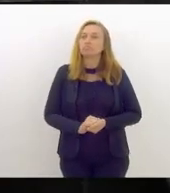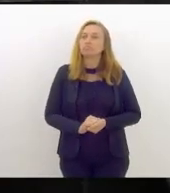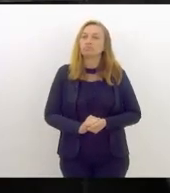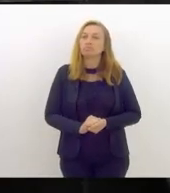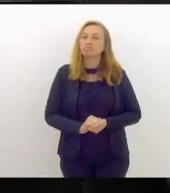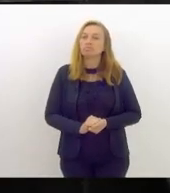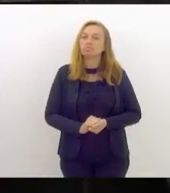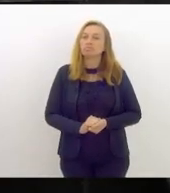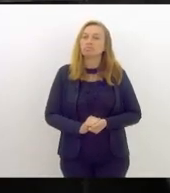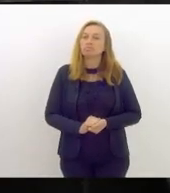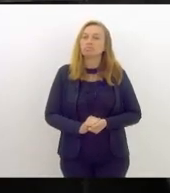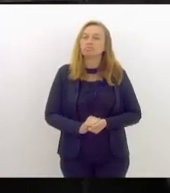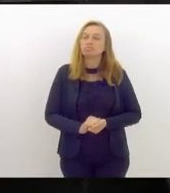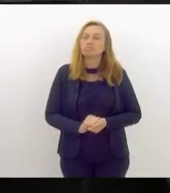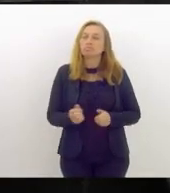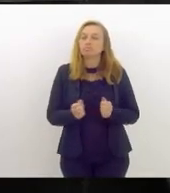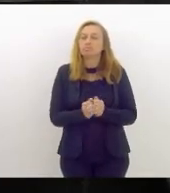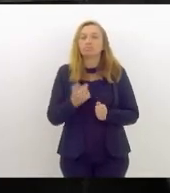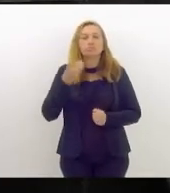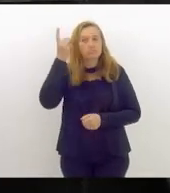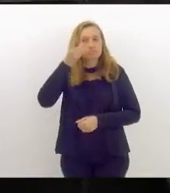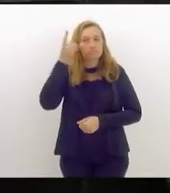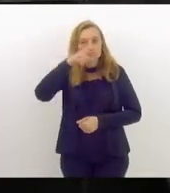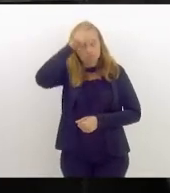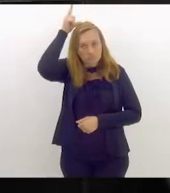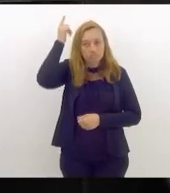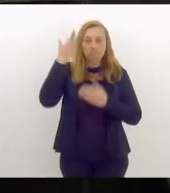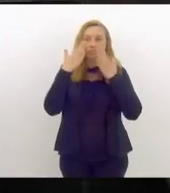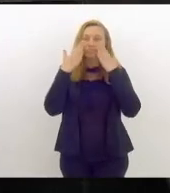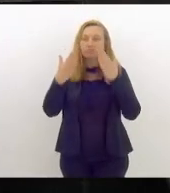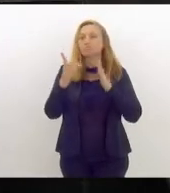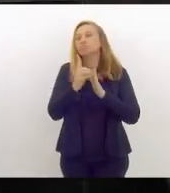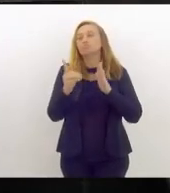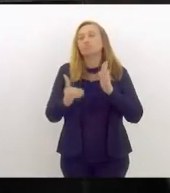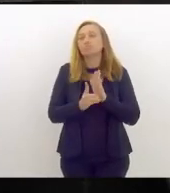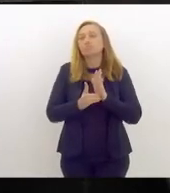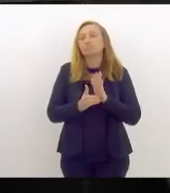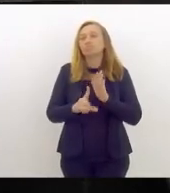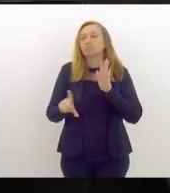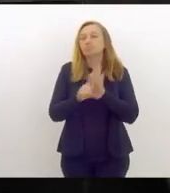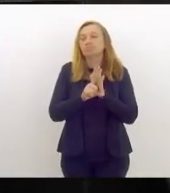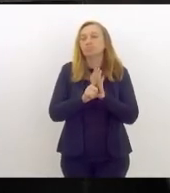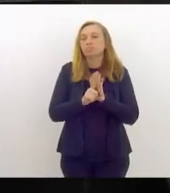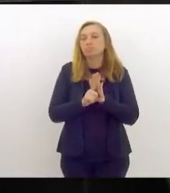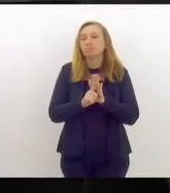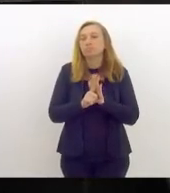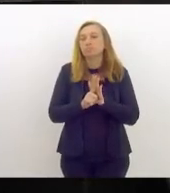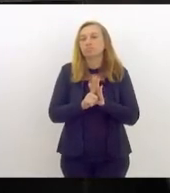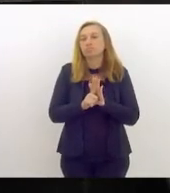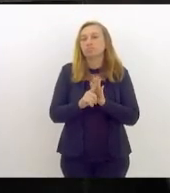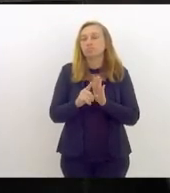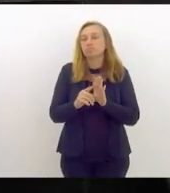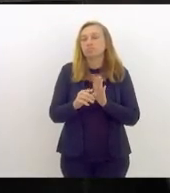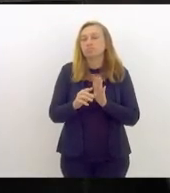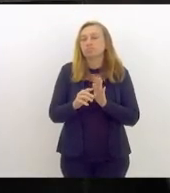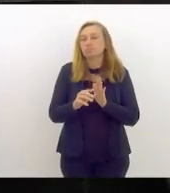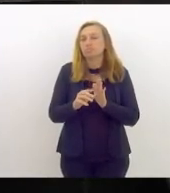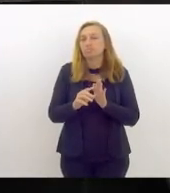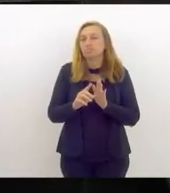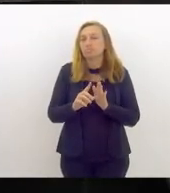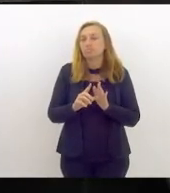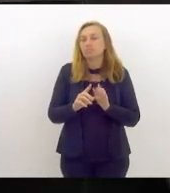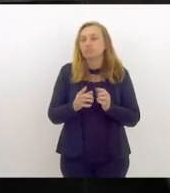deputado André Siciliano, junto com o deputado Luiz Paulo, apresentaram um decreto legislativo sustando os efeitos